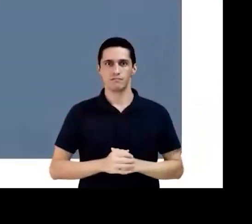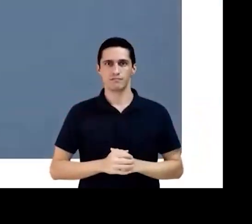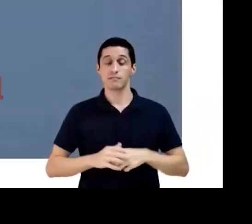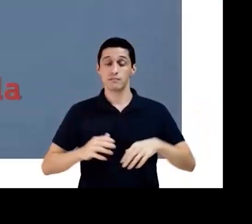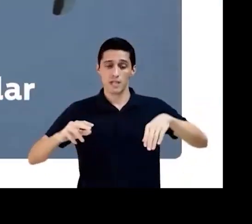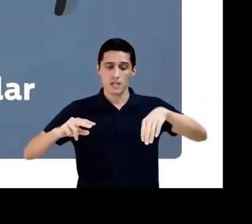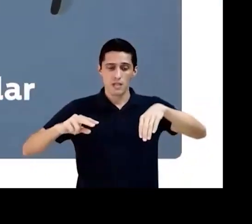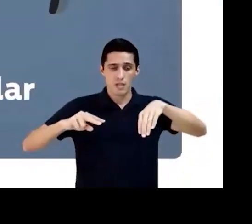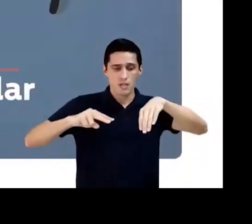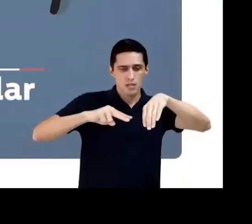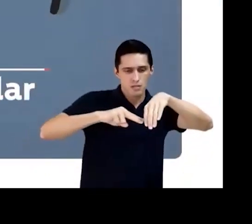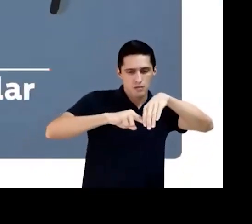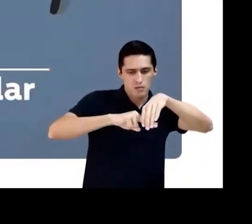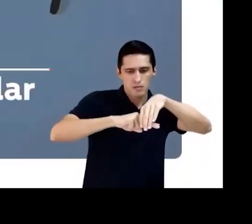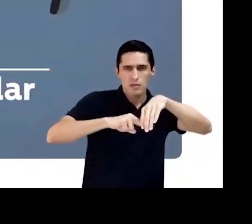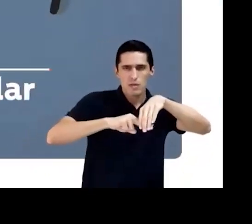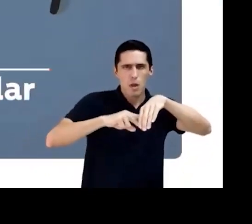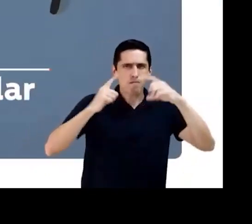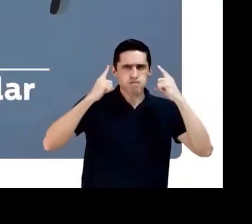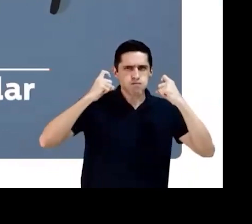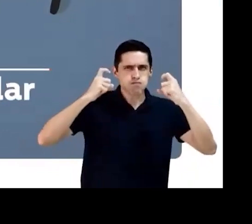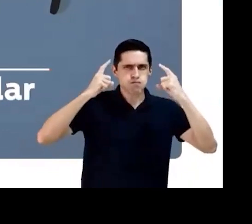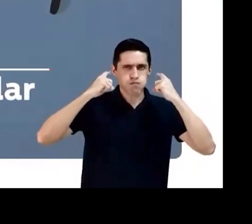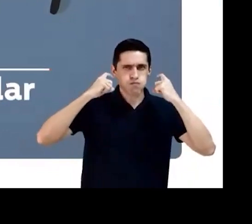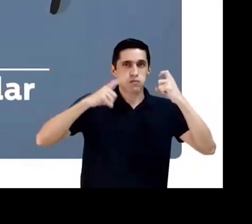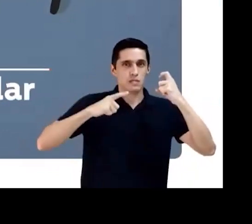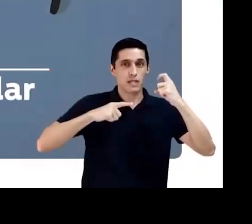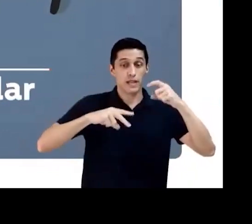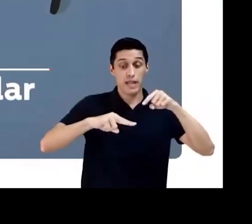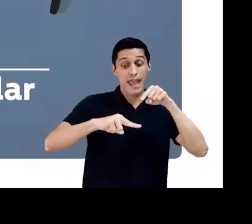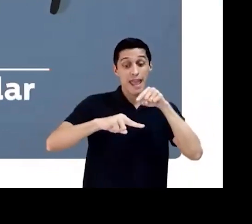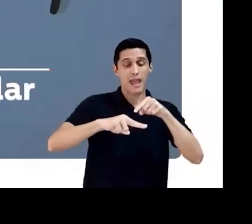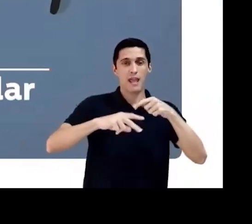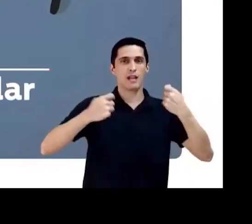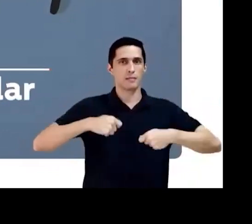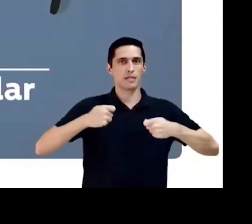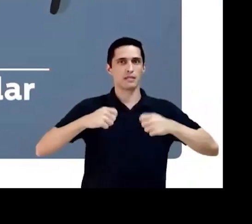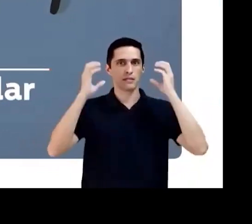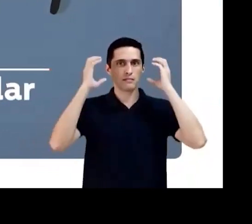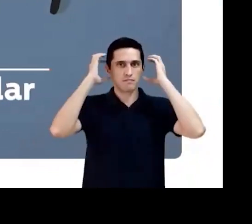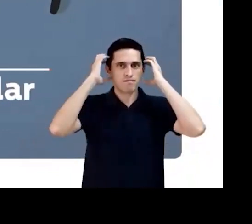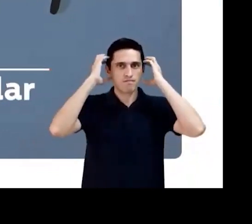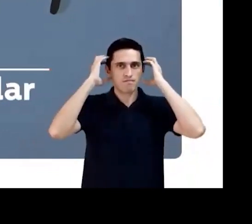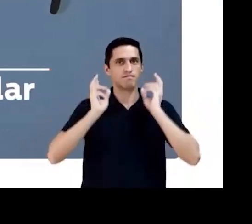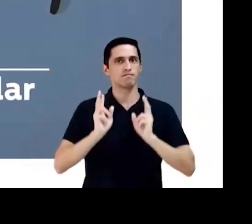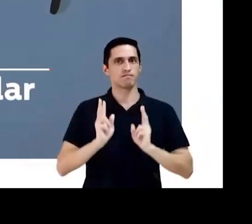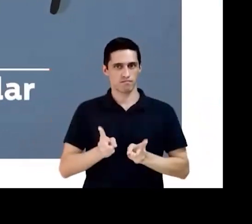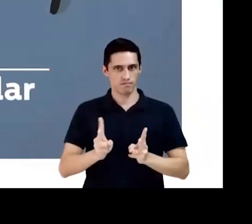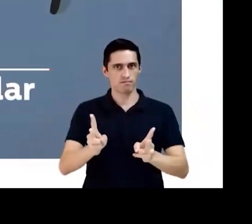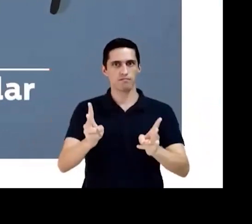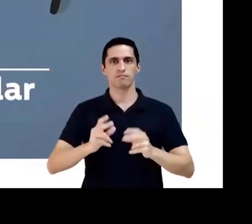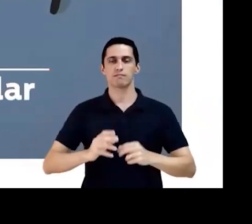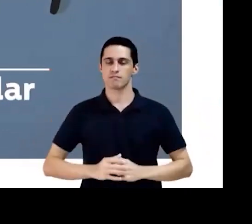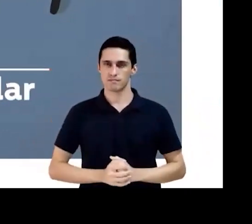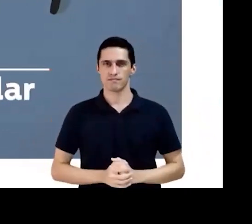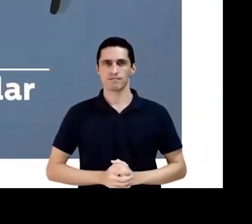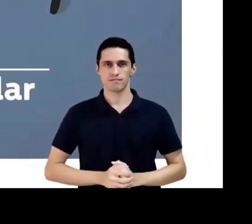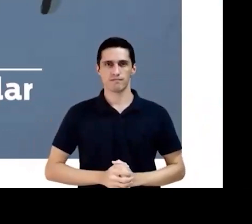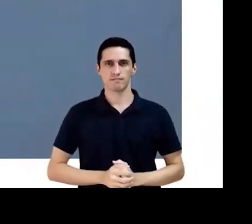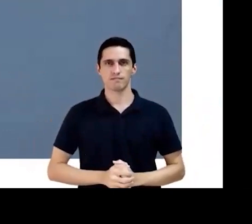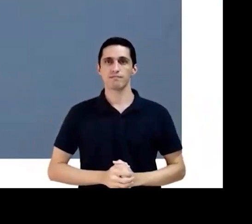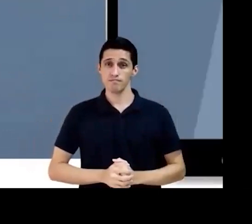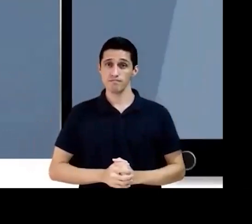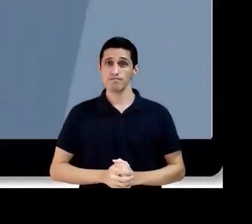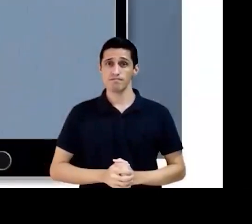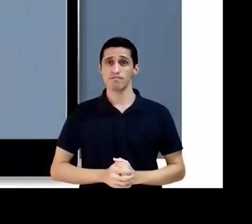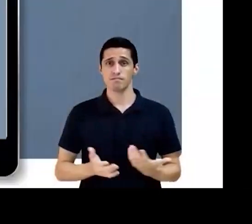a máquina em funcionamento gera um som alto, é fundamental que o paciente esteja sempre utilizando o protetor auricular. Em